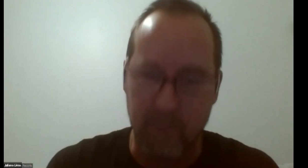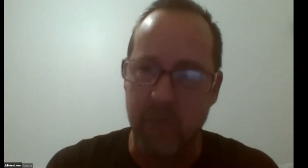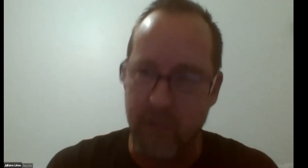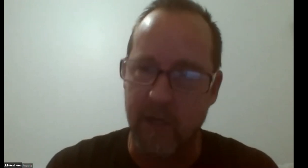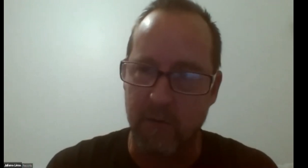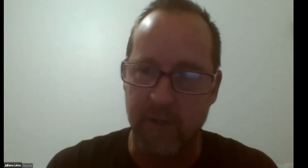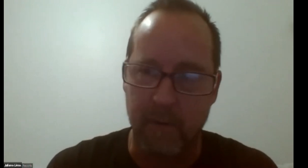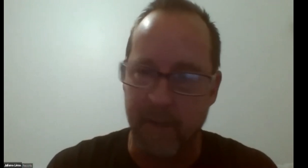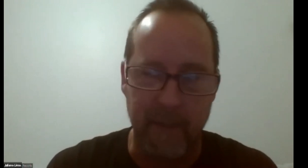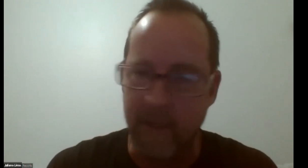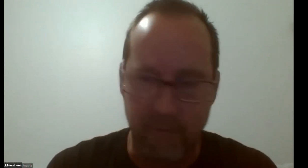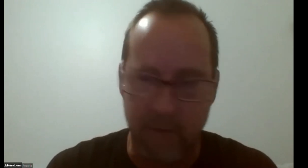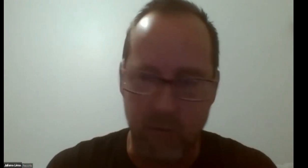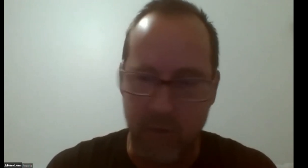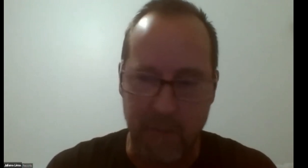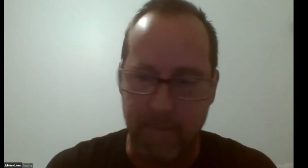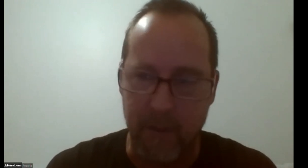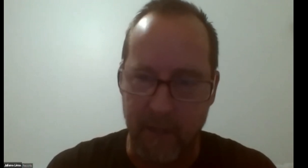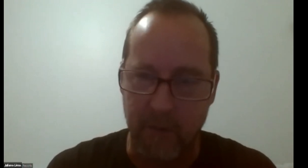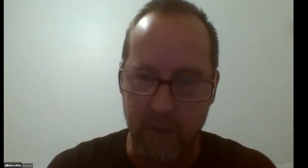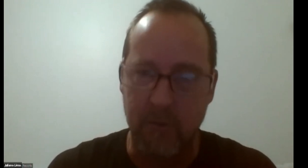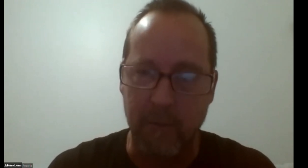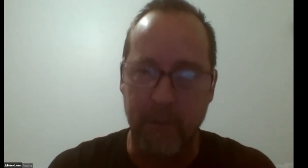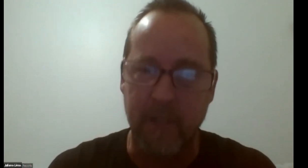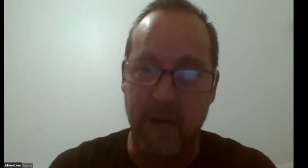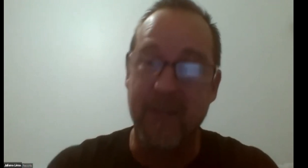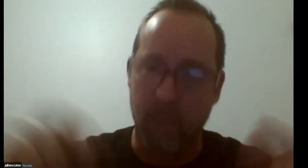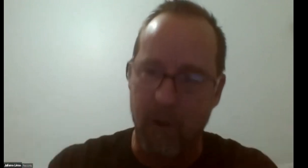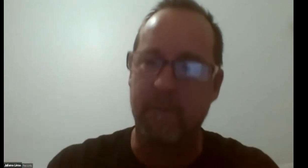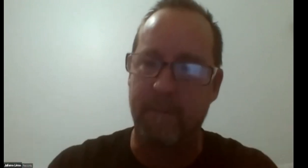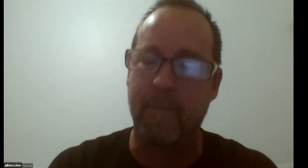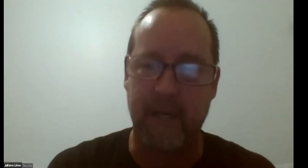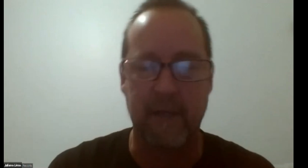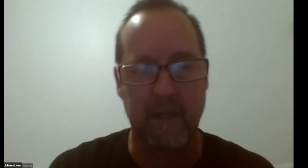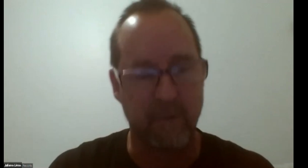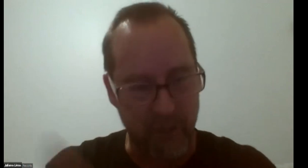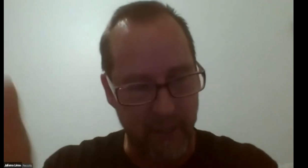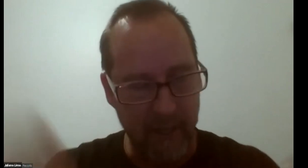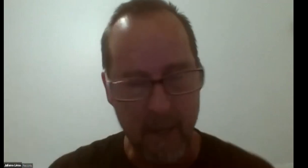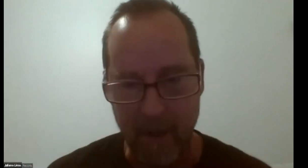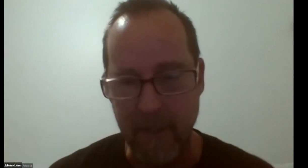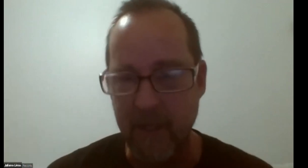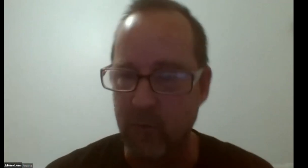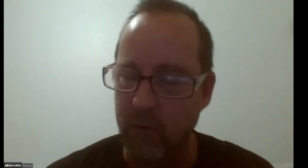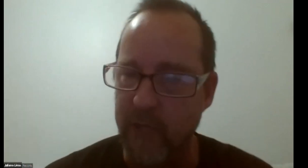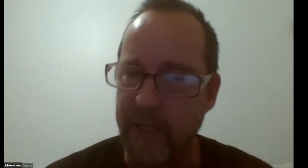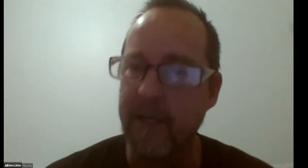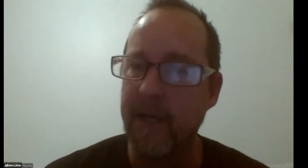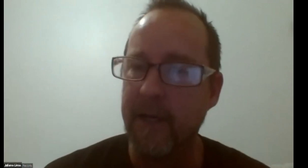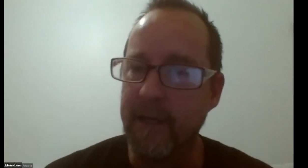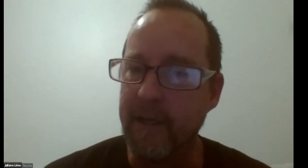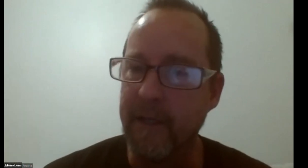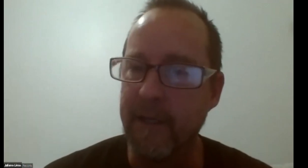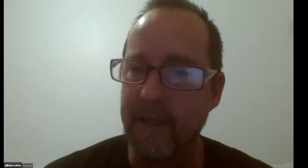Só nós vamos conseguir resolver esse problema, não vamos conseguir importar isso. Isso é um potencial enorme para aplicar a tecnologia. Parabéns a todos